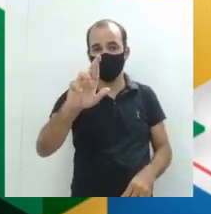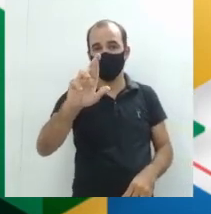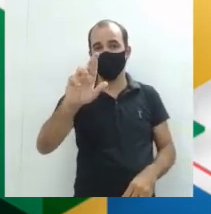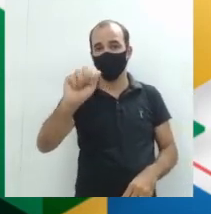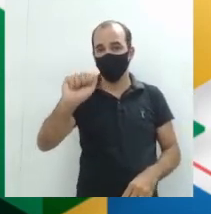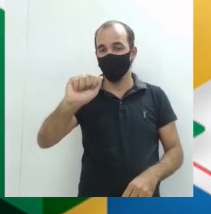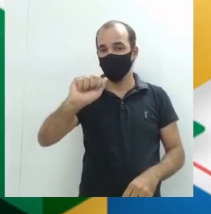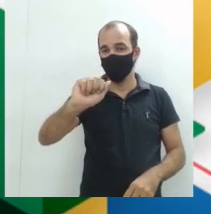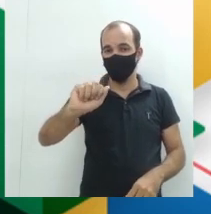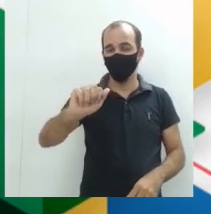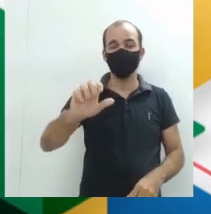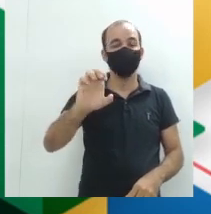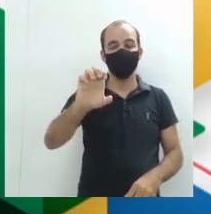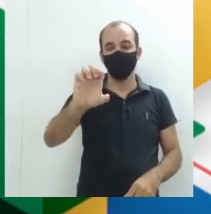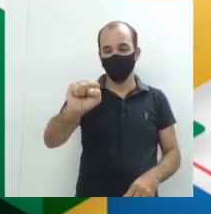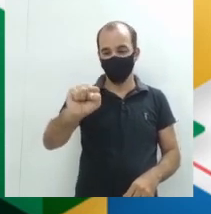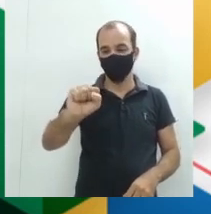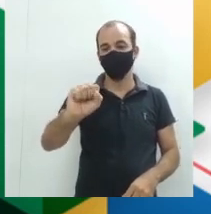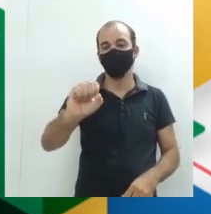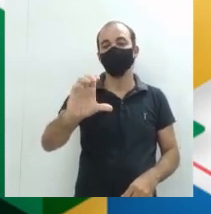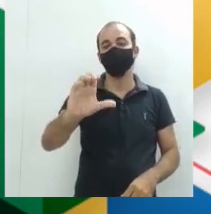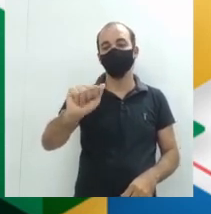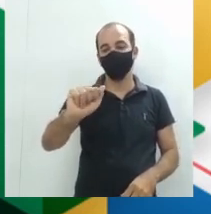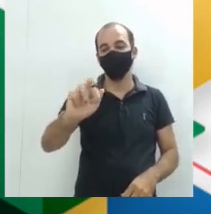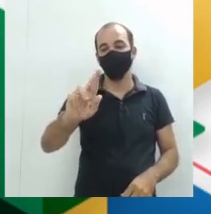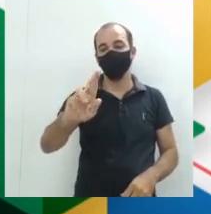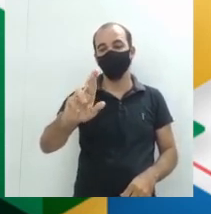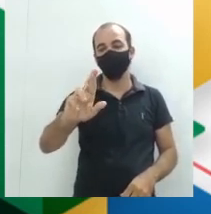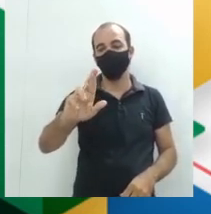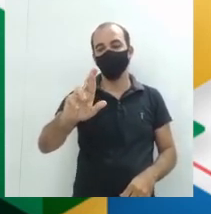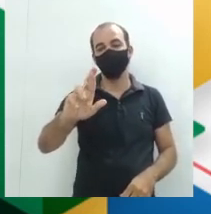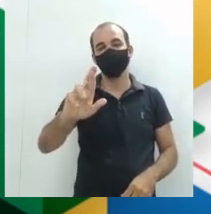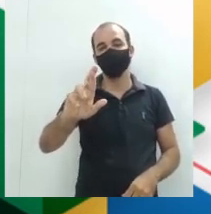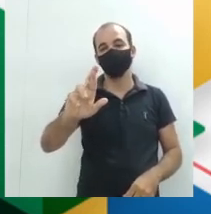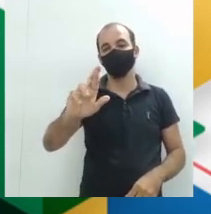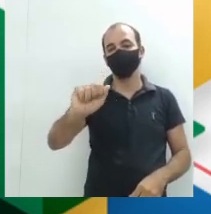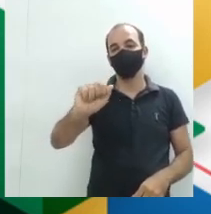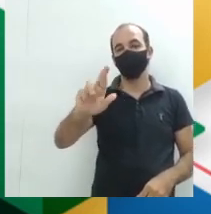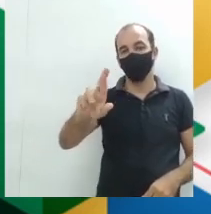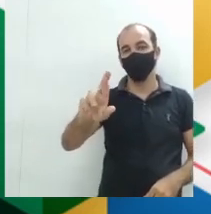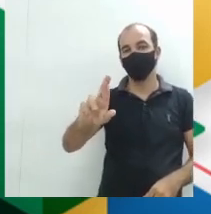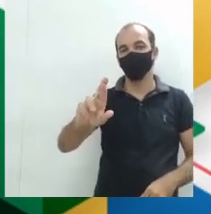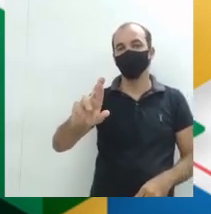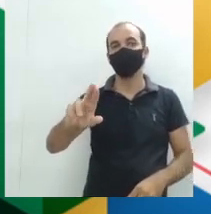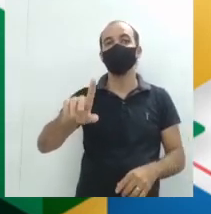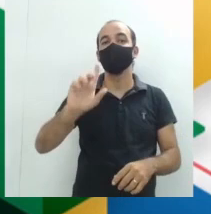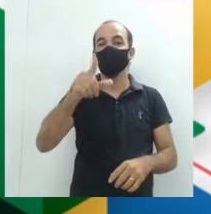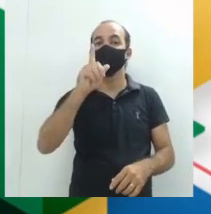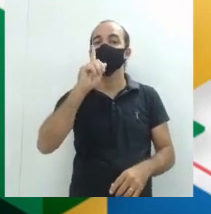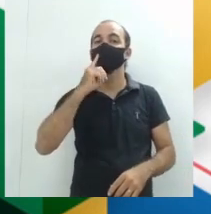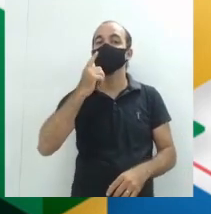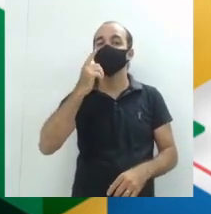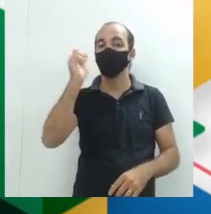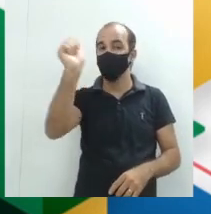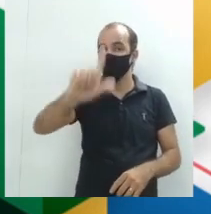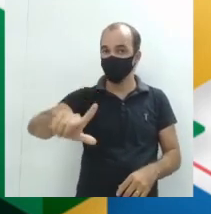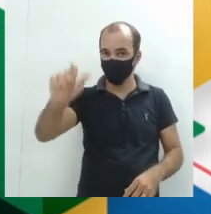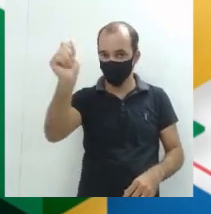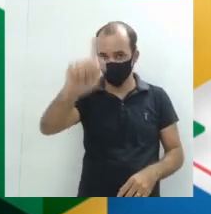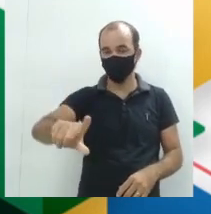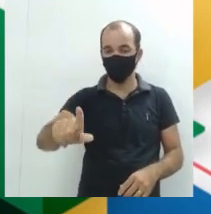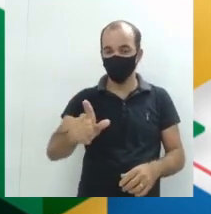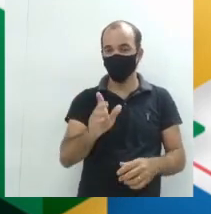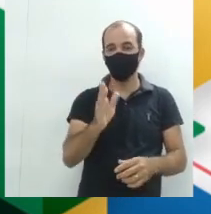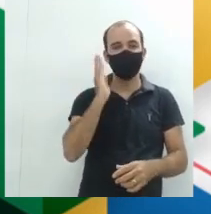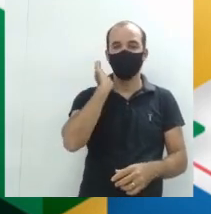é pegar o segmento de reta que liga da casa dele até o colégio. Muito bem. O que é que ele